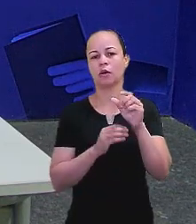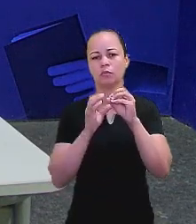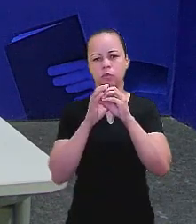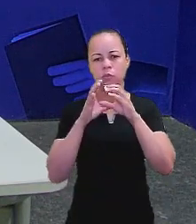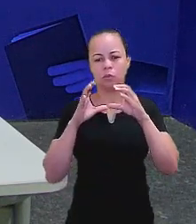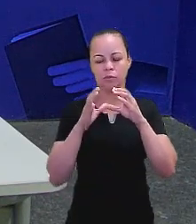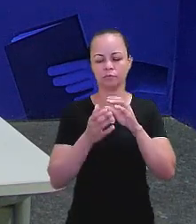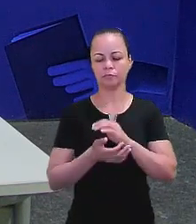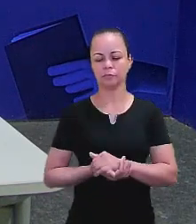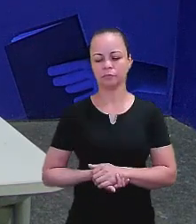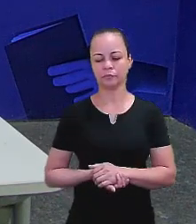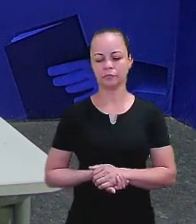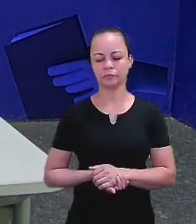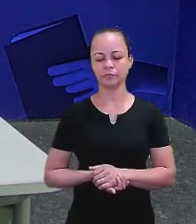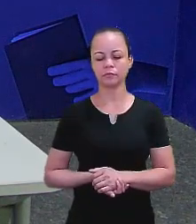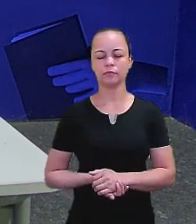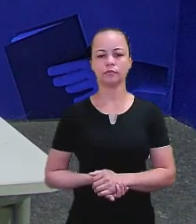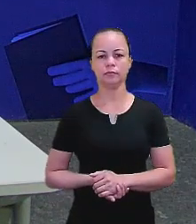fazer os olhinhos